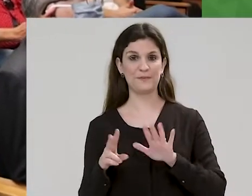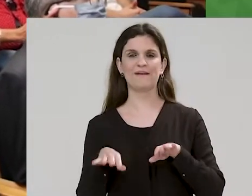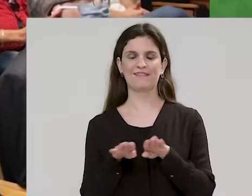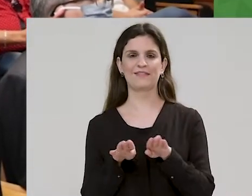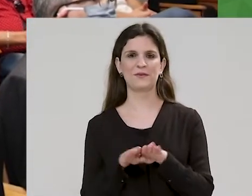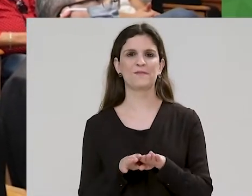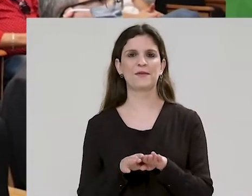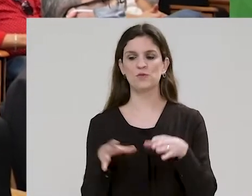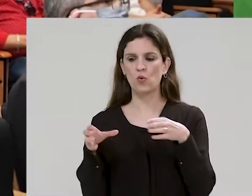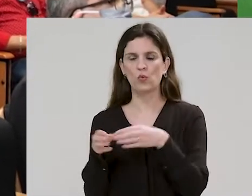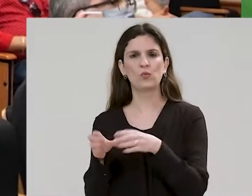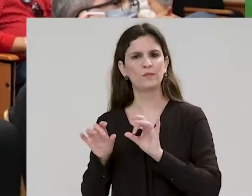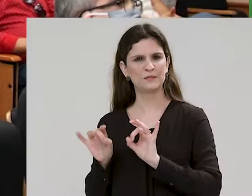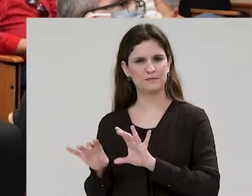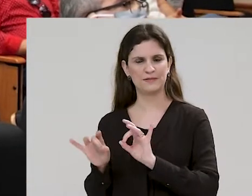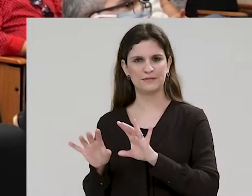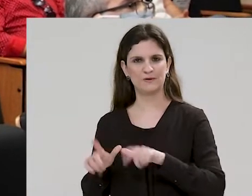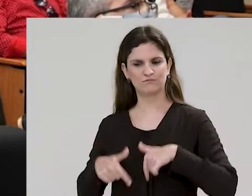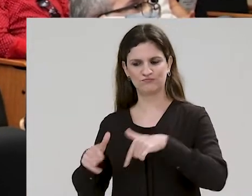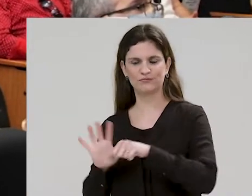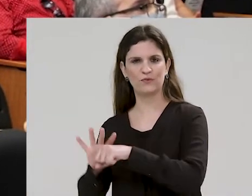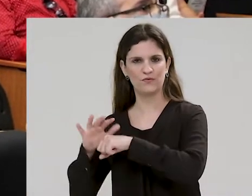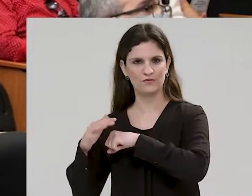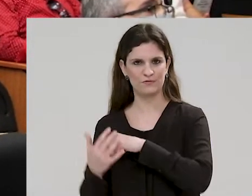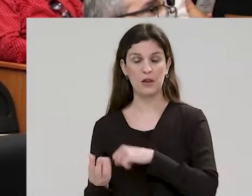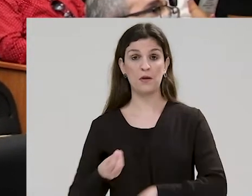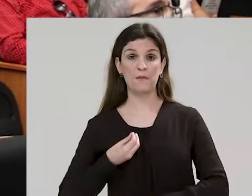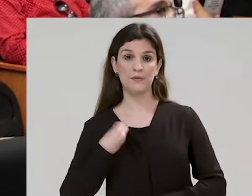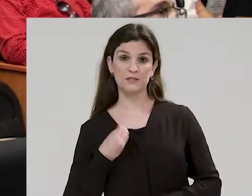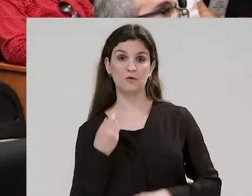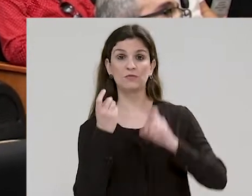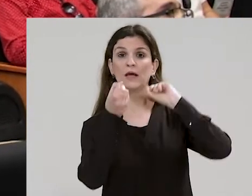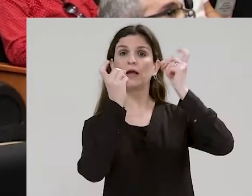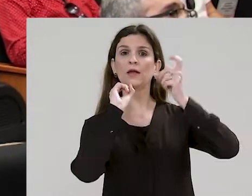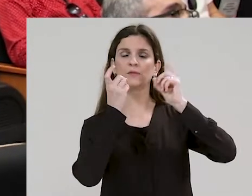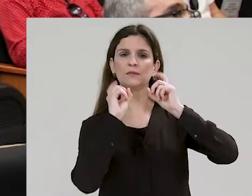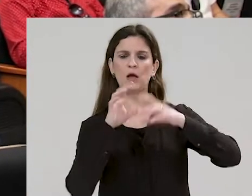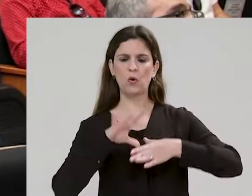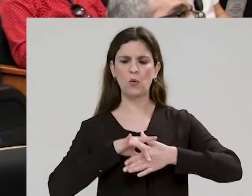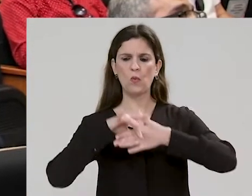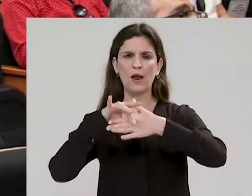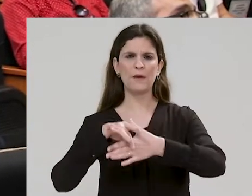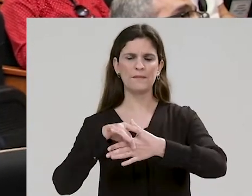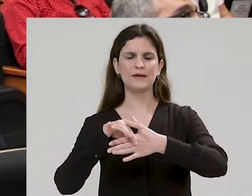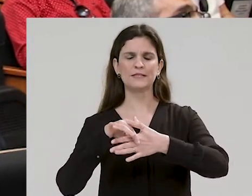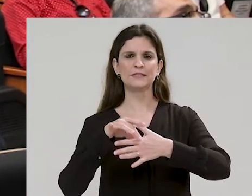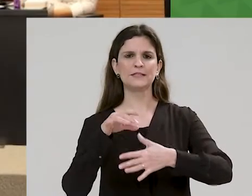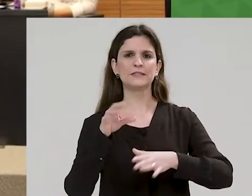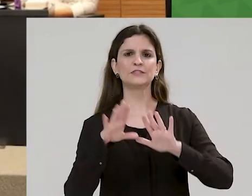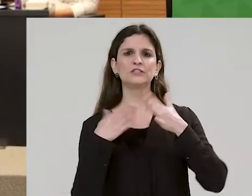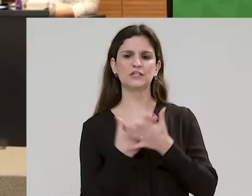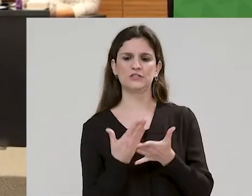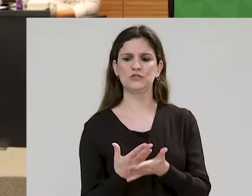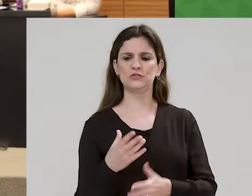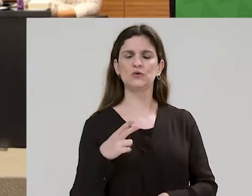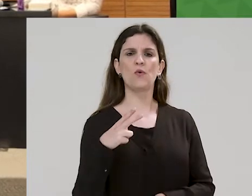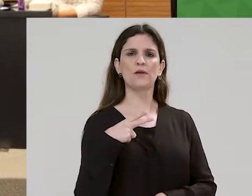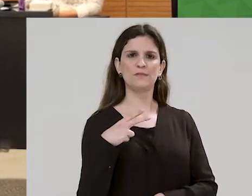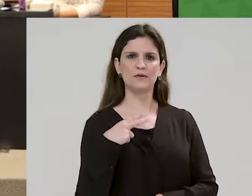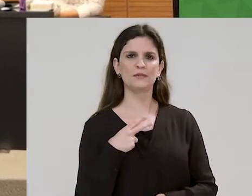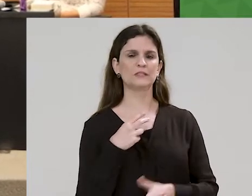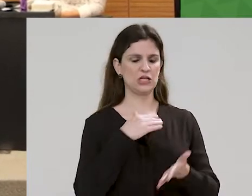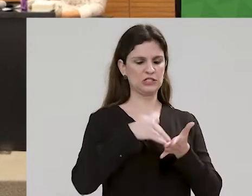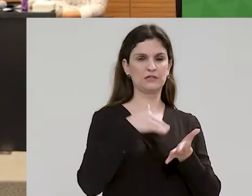nesta semana, a Comissão Especial de Combate ao Coronavírus participou da reunião com representantes das escolas